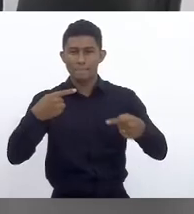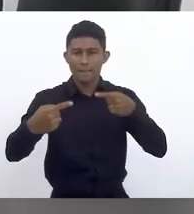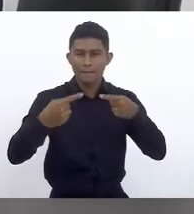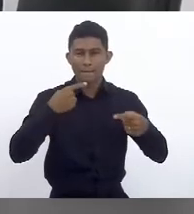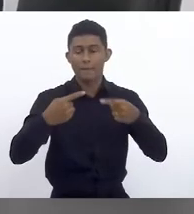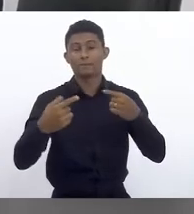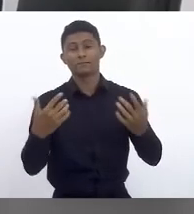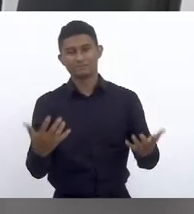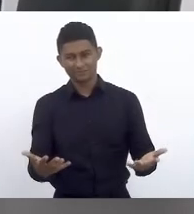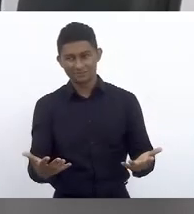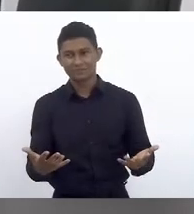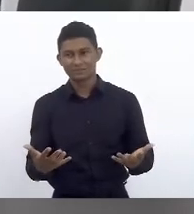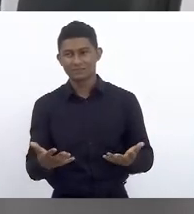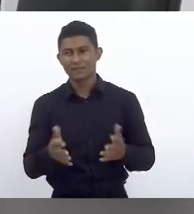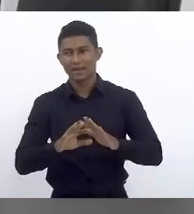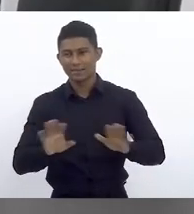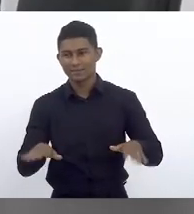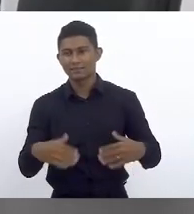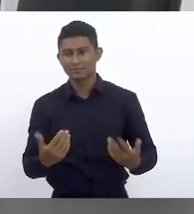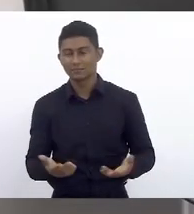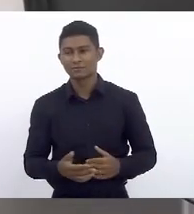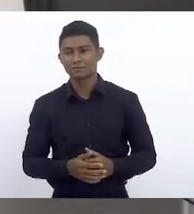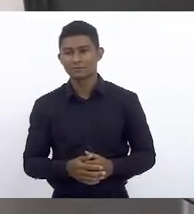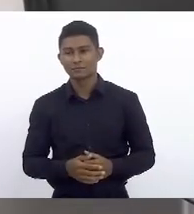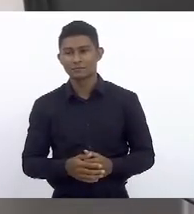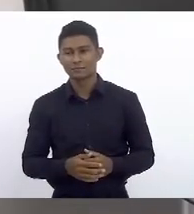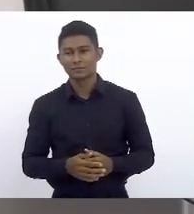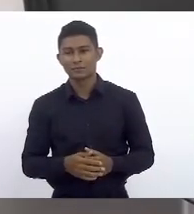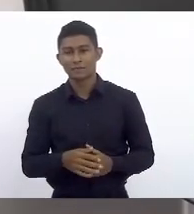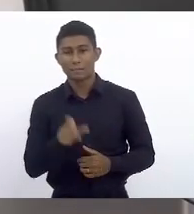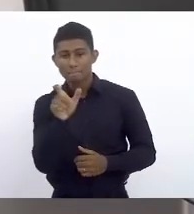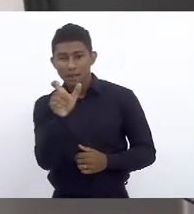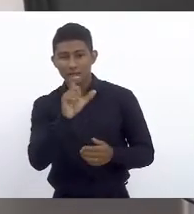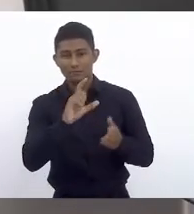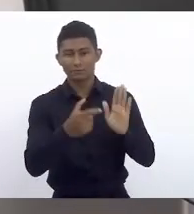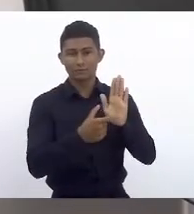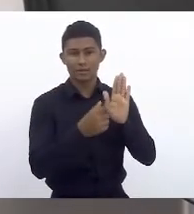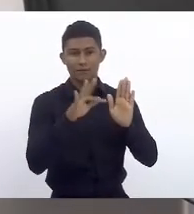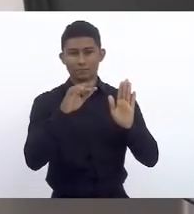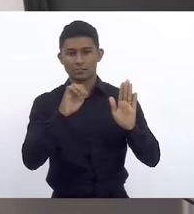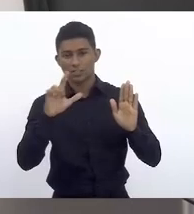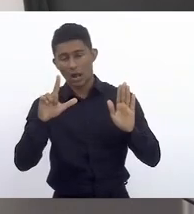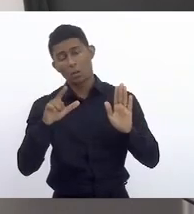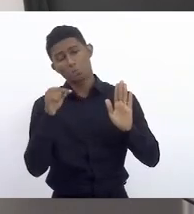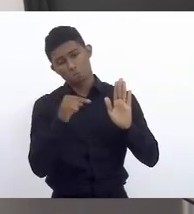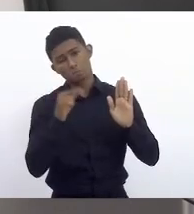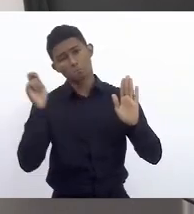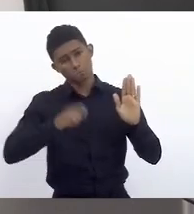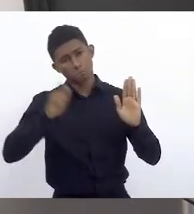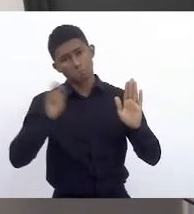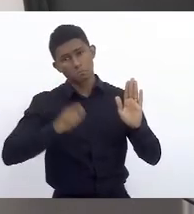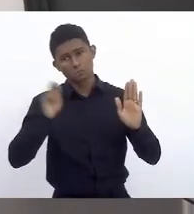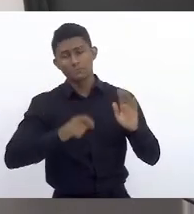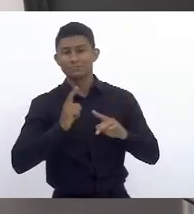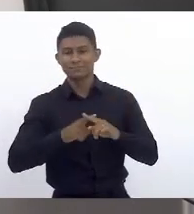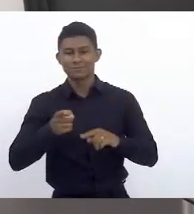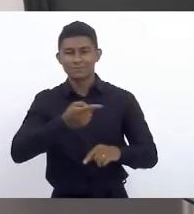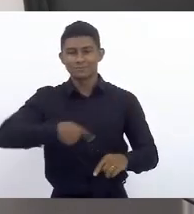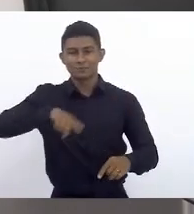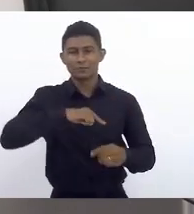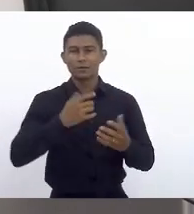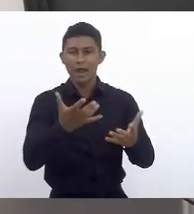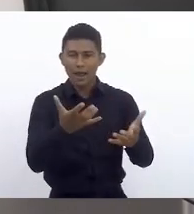é isso, Luiz. Eu não, em relação à questão da palavra fiscal, é uma das possibilidades. Porque a gente quer isso mesmo, a gente quer